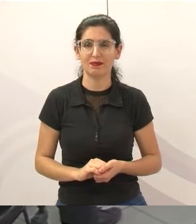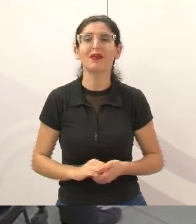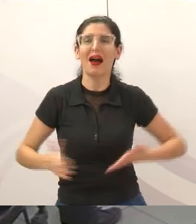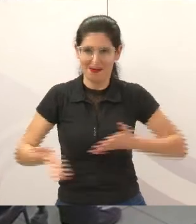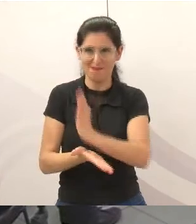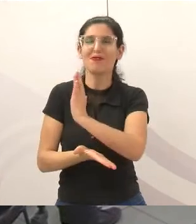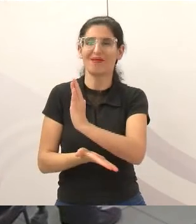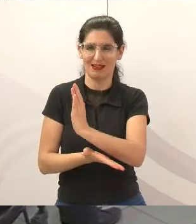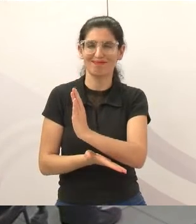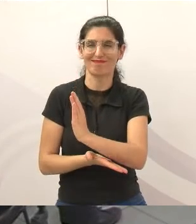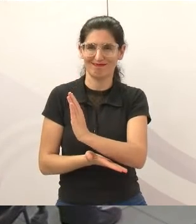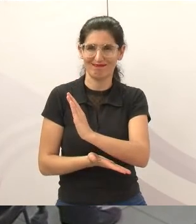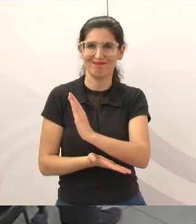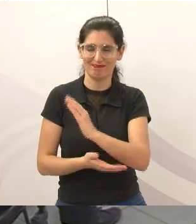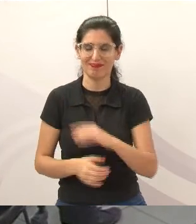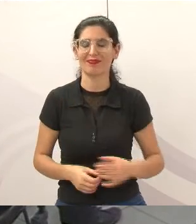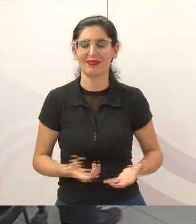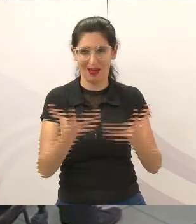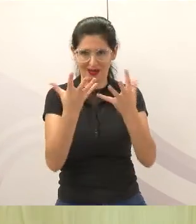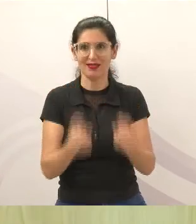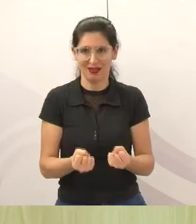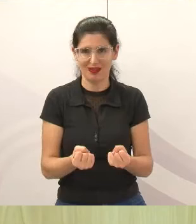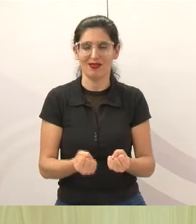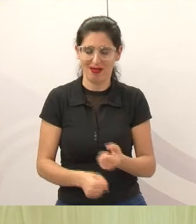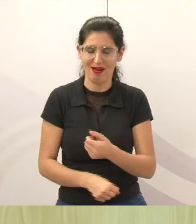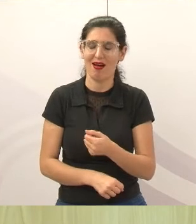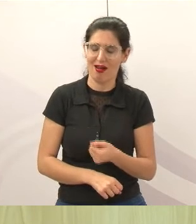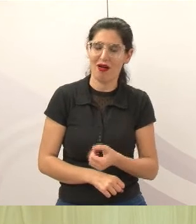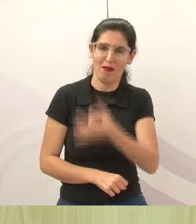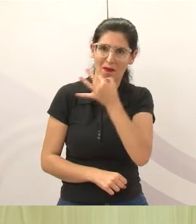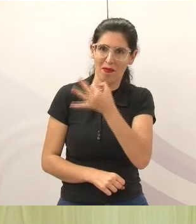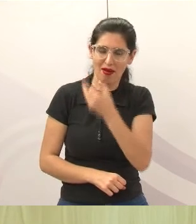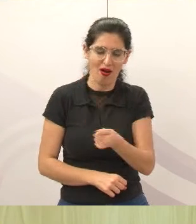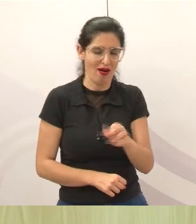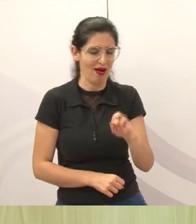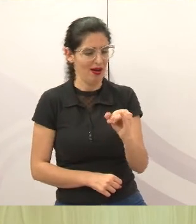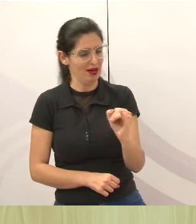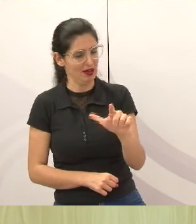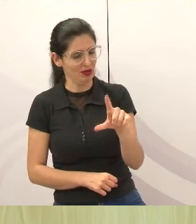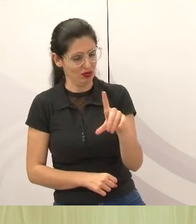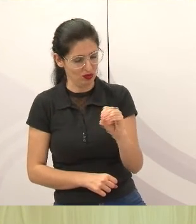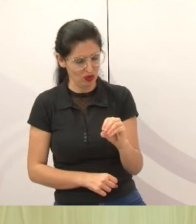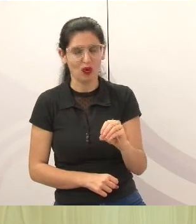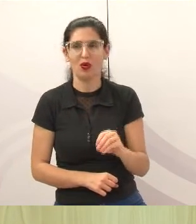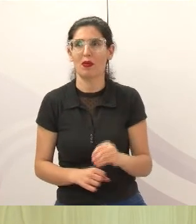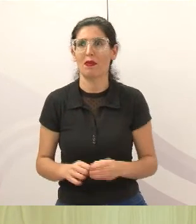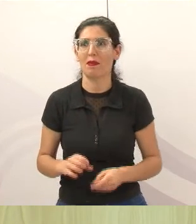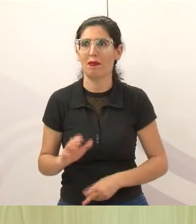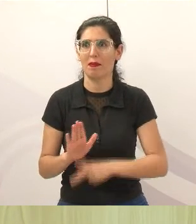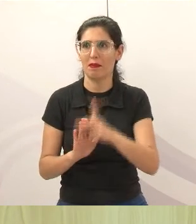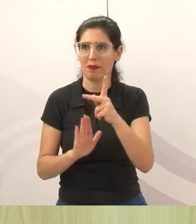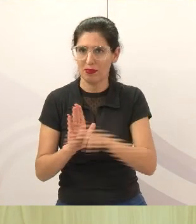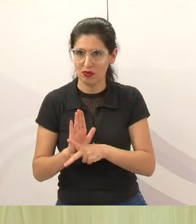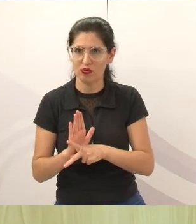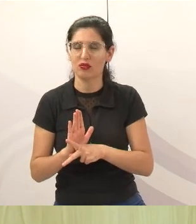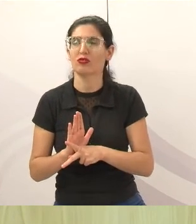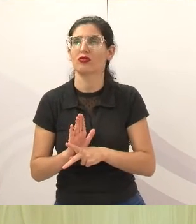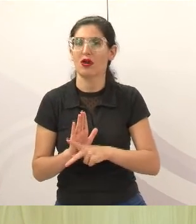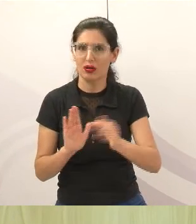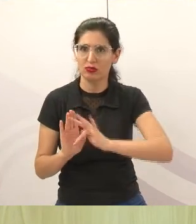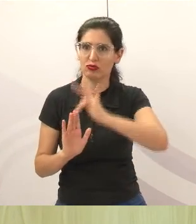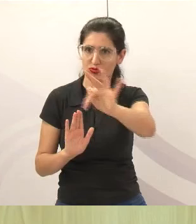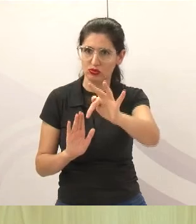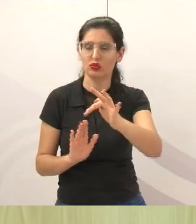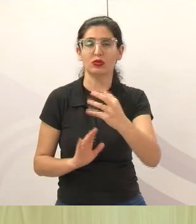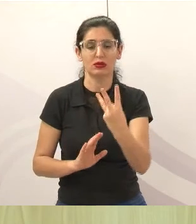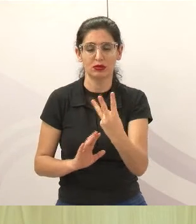Aprovado, então, o pedido do vereador Arildo, portanto, o projeto mas vamos debruçar, vamos discutir,